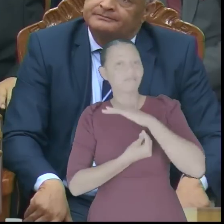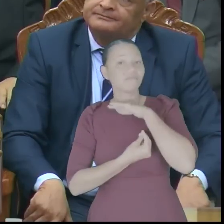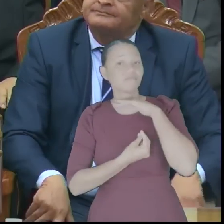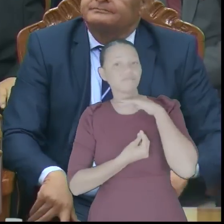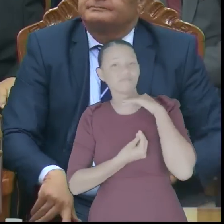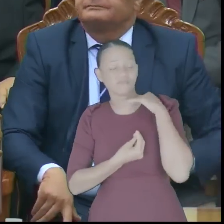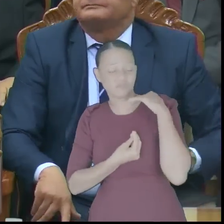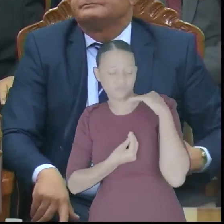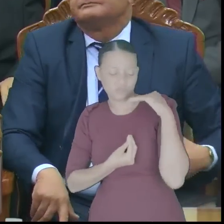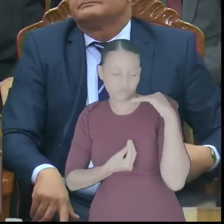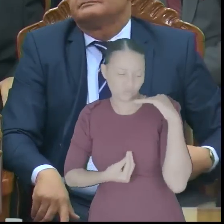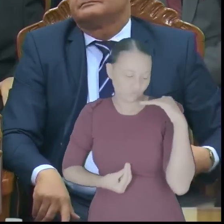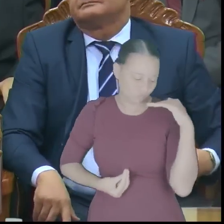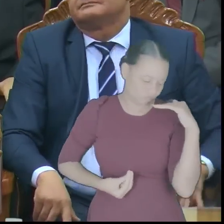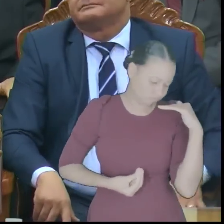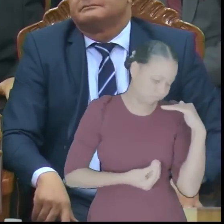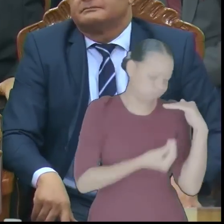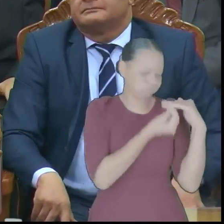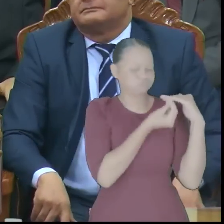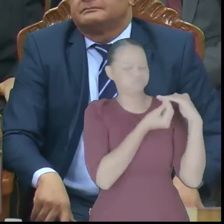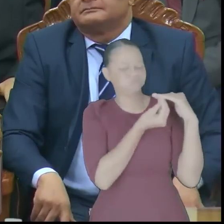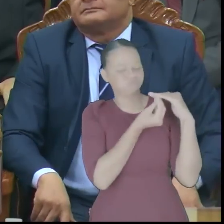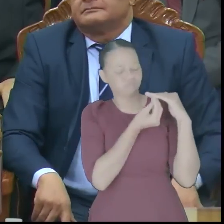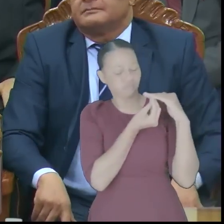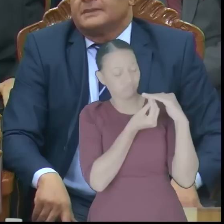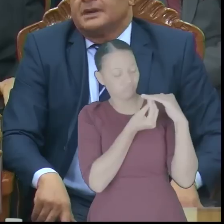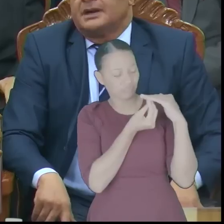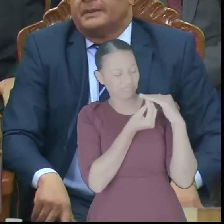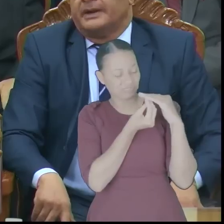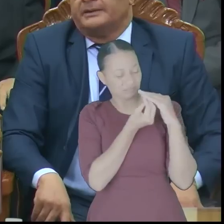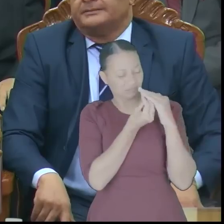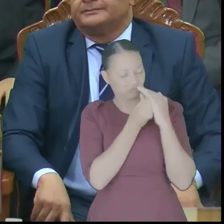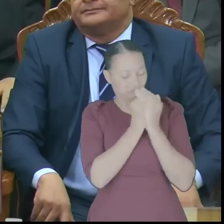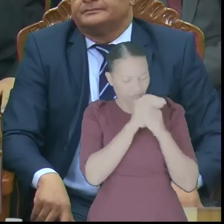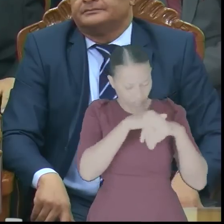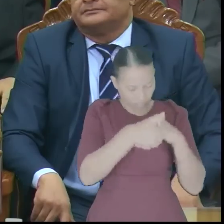na morte salta para a vida.